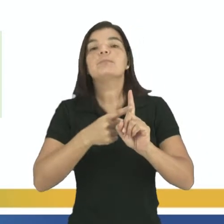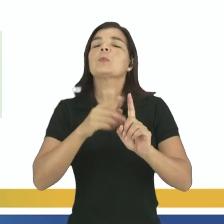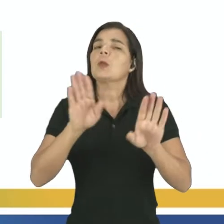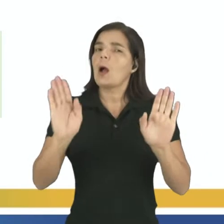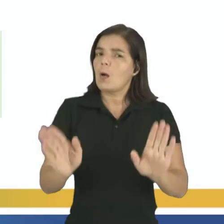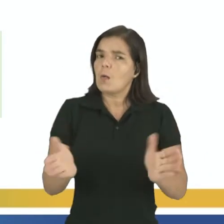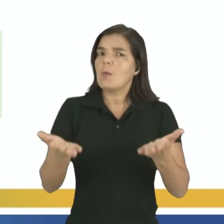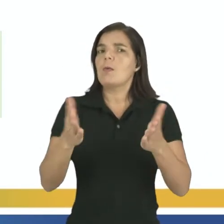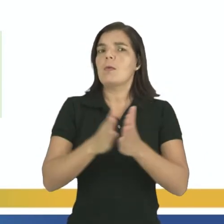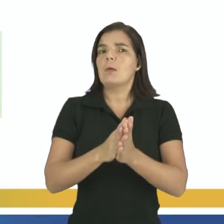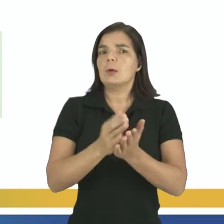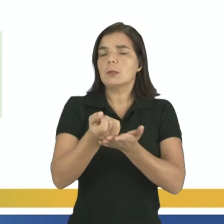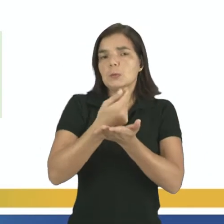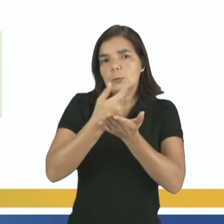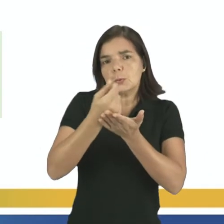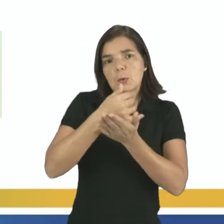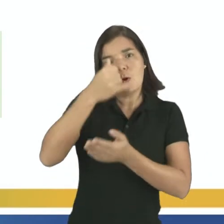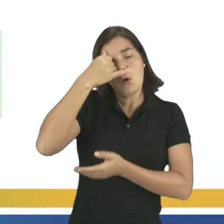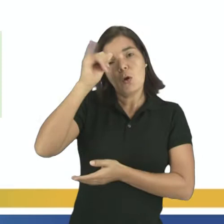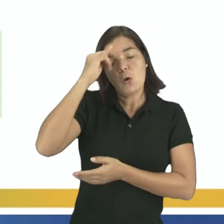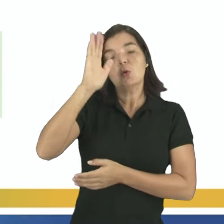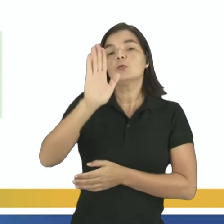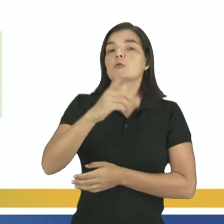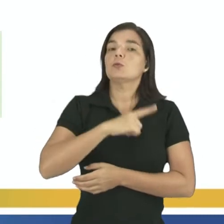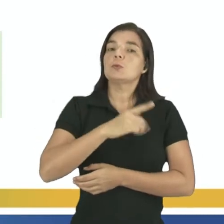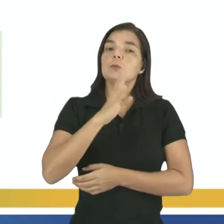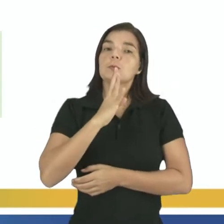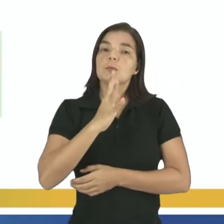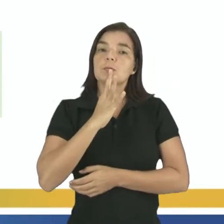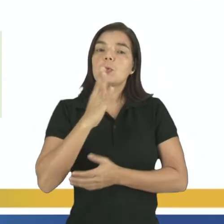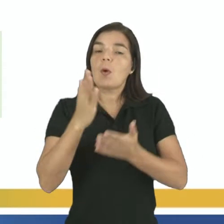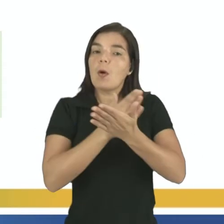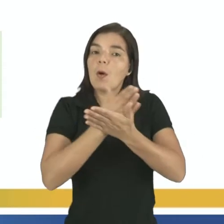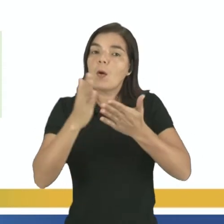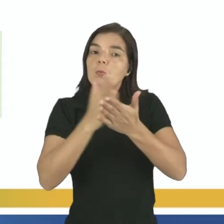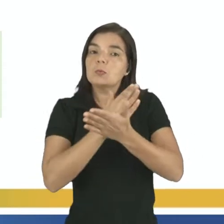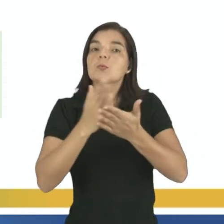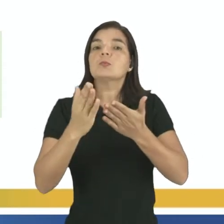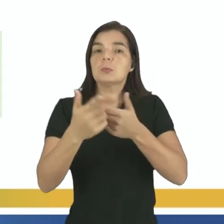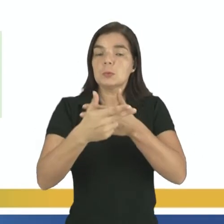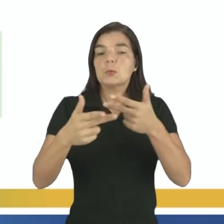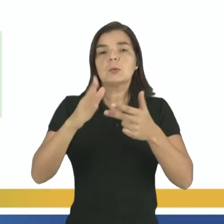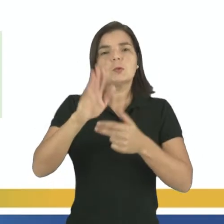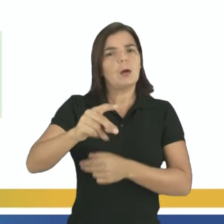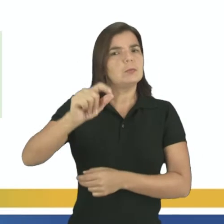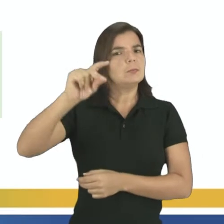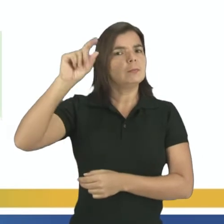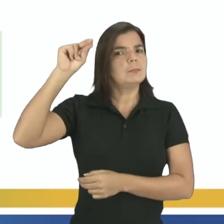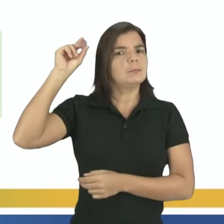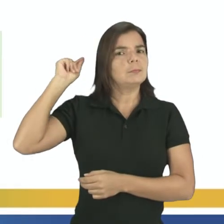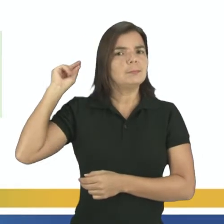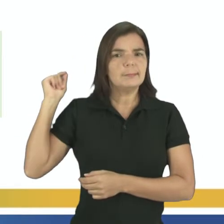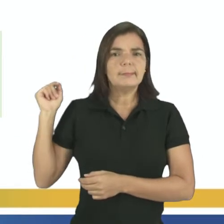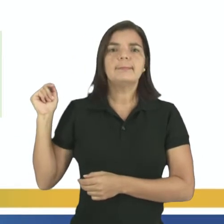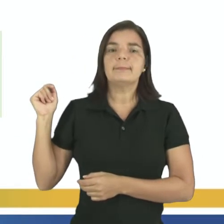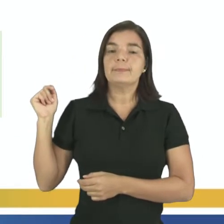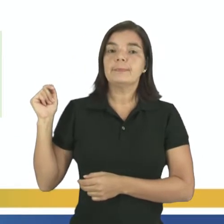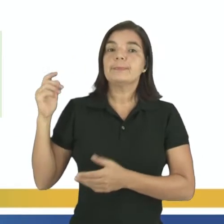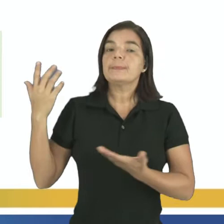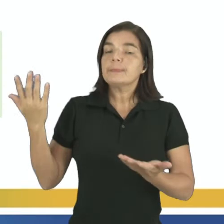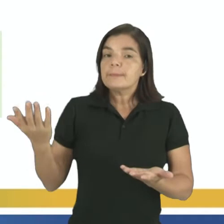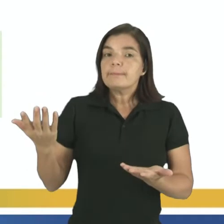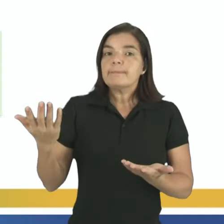eles já tinham conhecimento sobre alguns métodos desde a antiguidade, tá? Então,